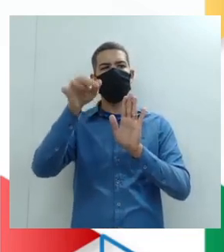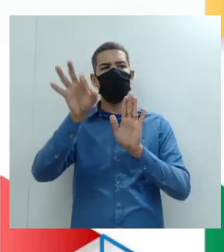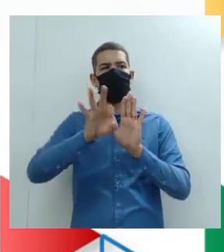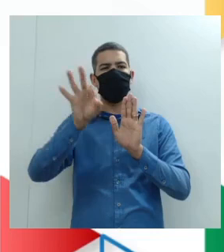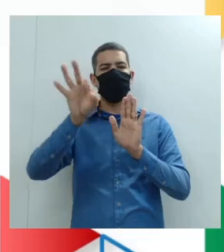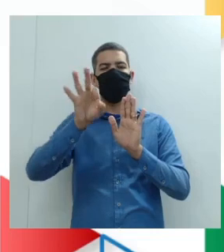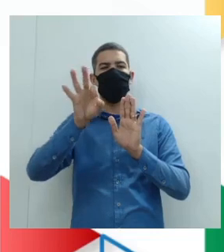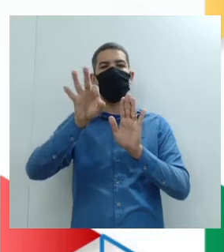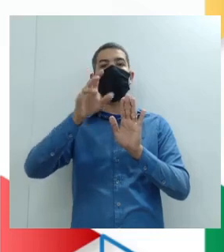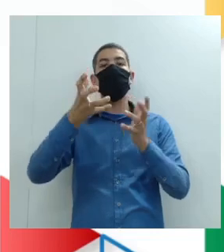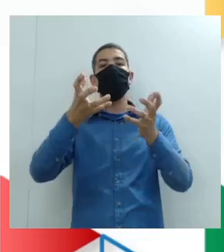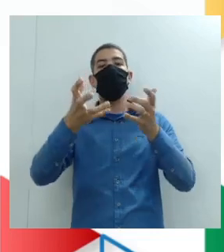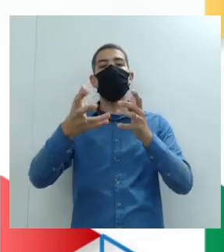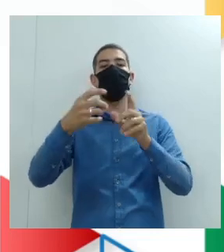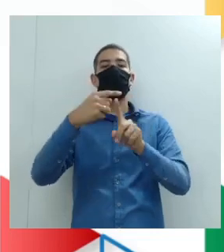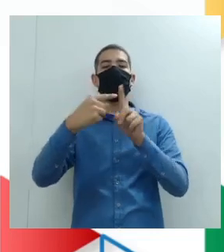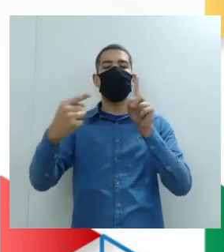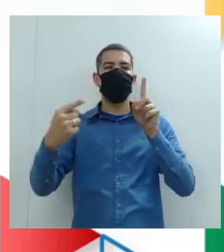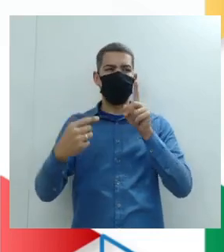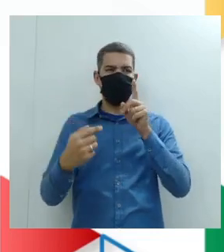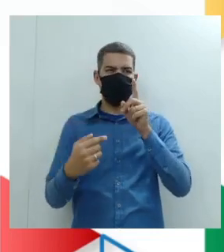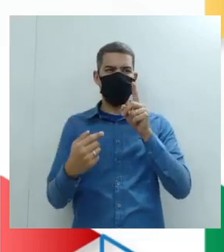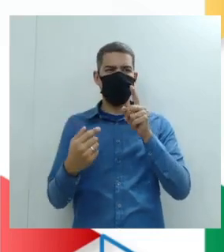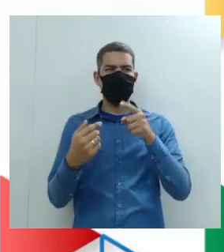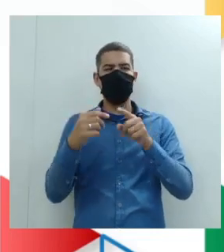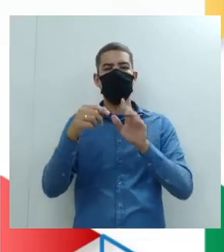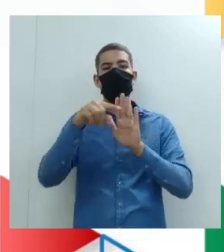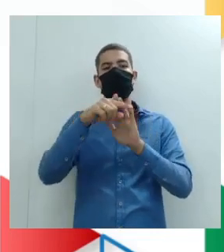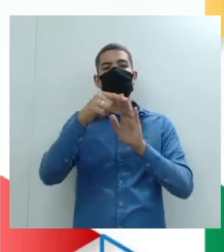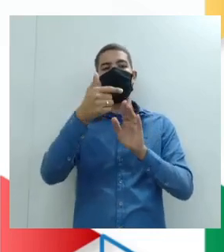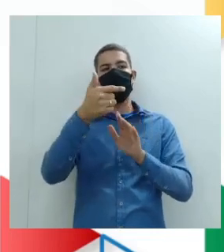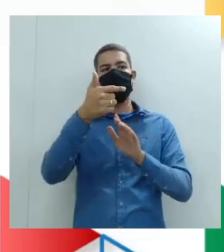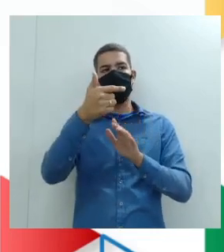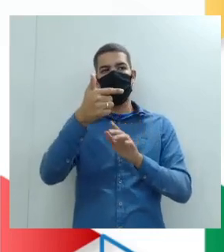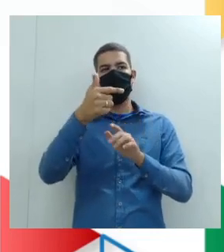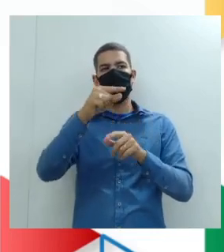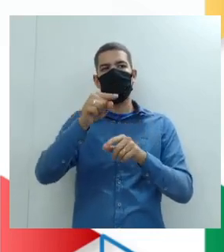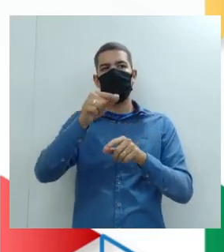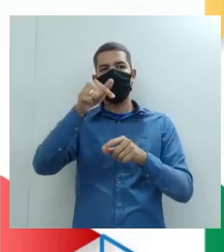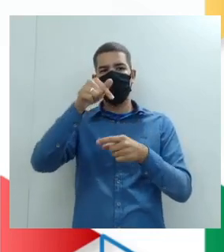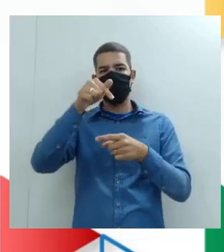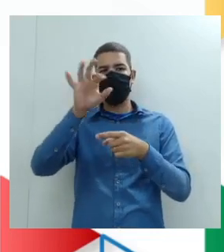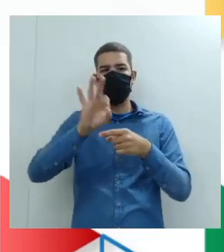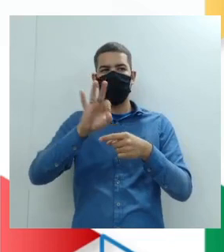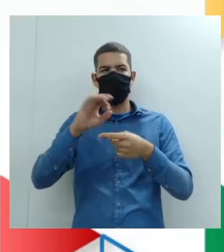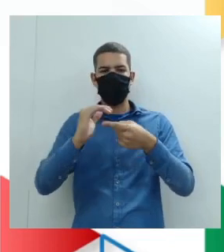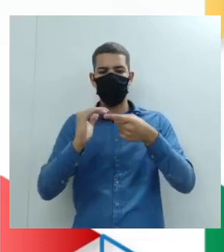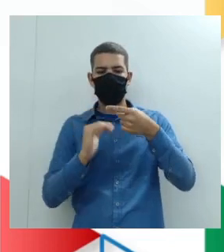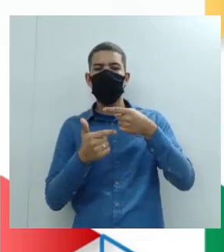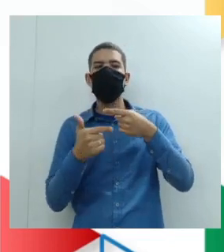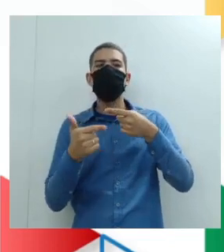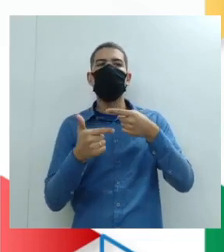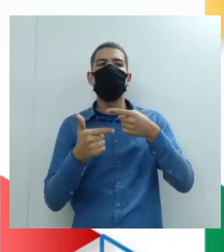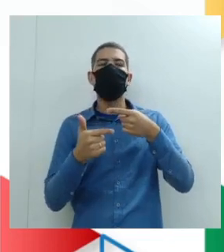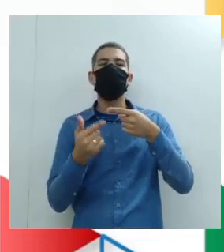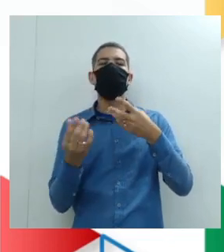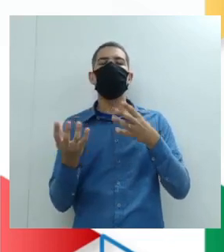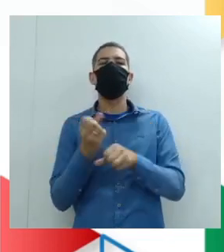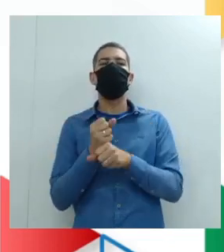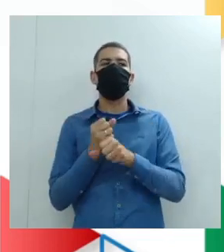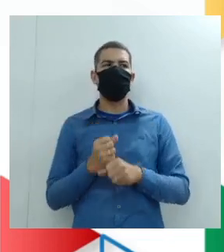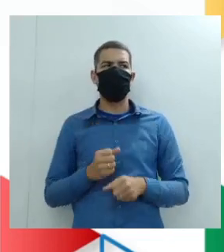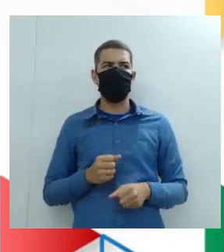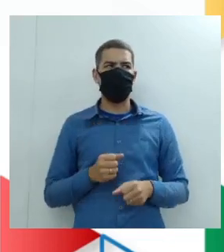metade. Eu vou dividir por 2. Quanto é menos 2,7%? Dividido por 2. Professor, eu